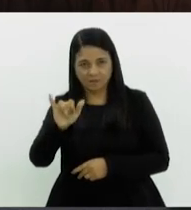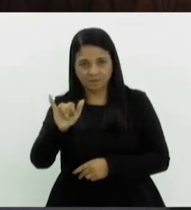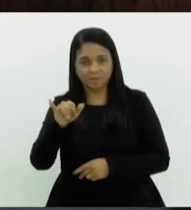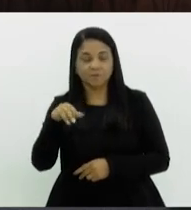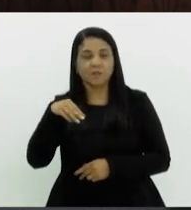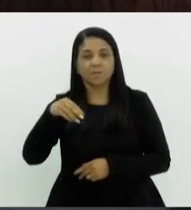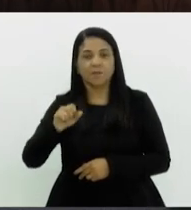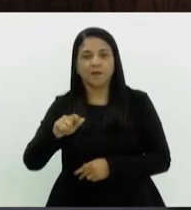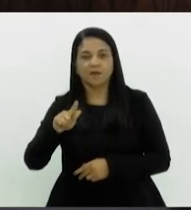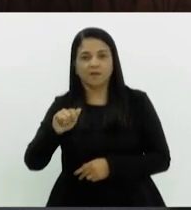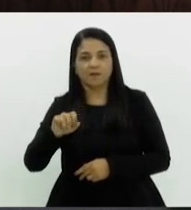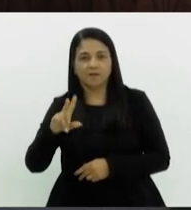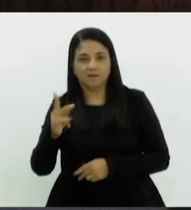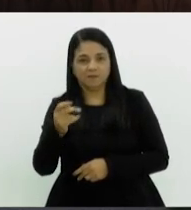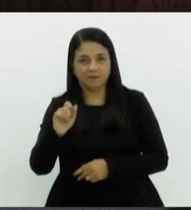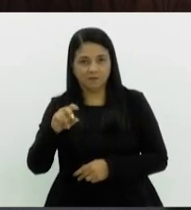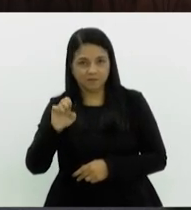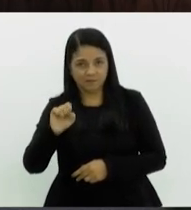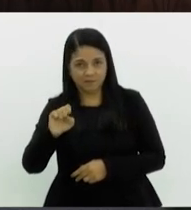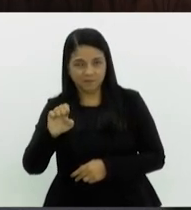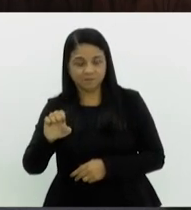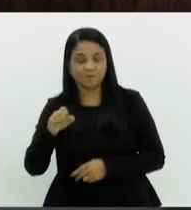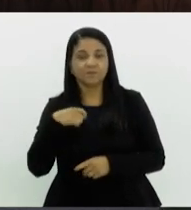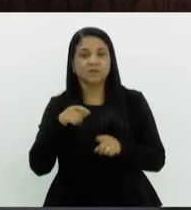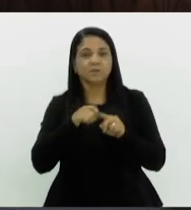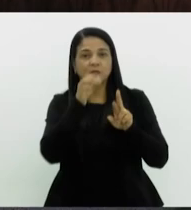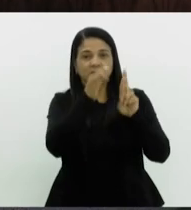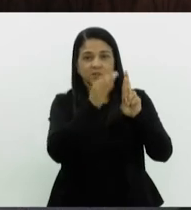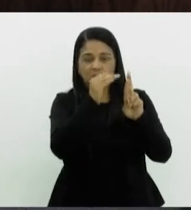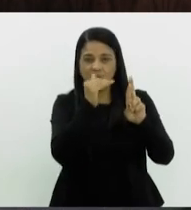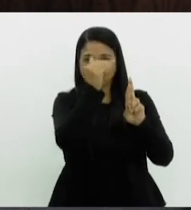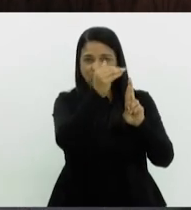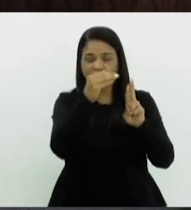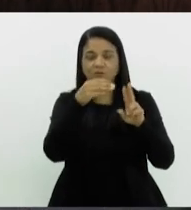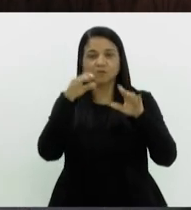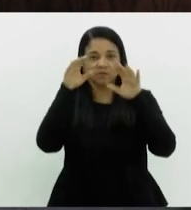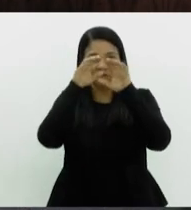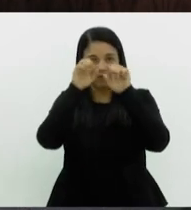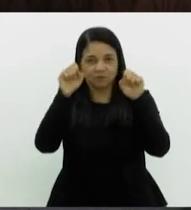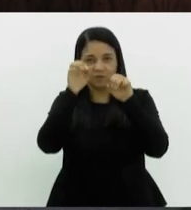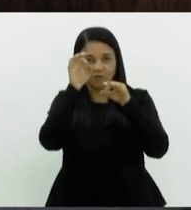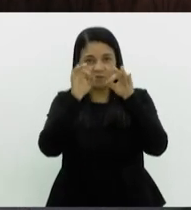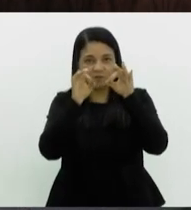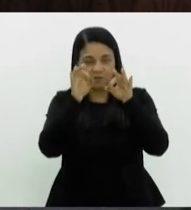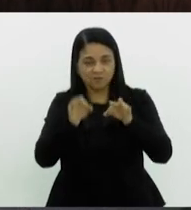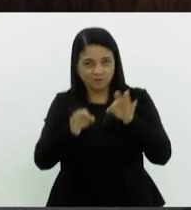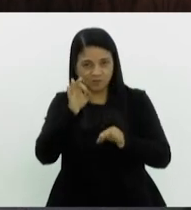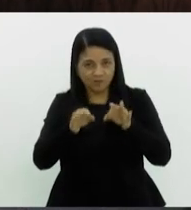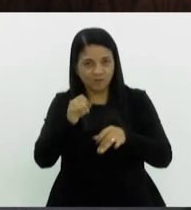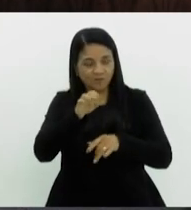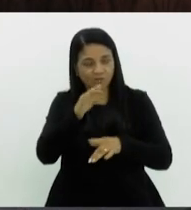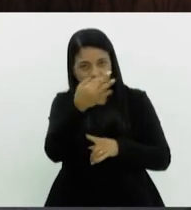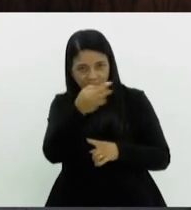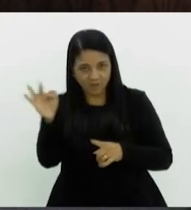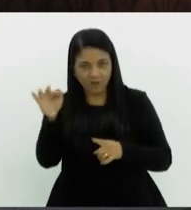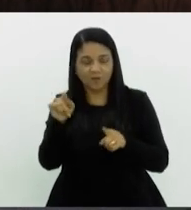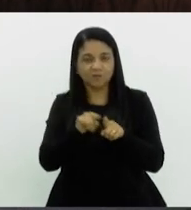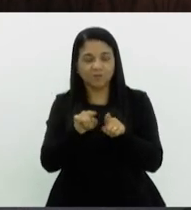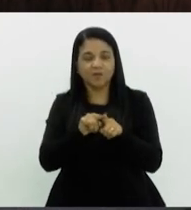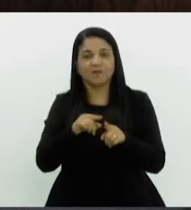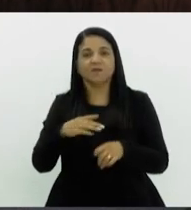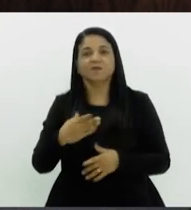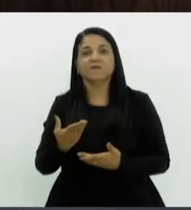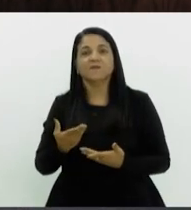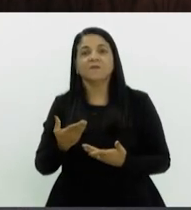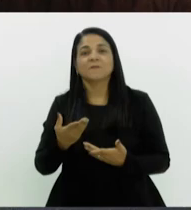Magalhães, o desembargador do Tribunal Regional Federal, o desembargador Alcides Martins, rever